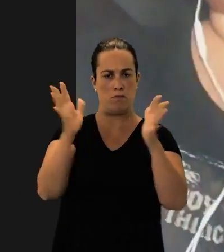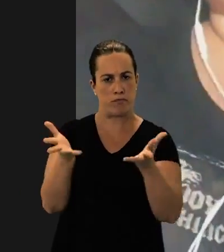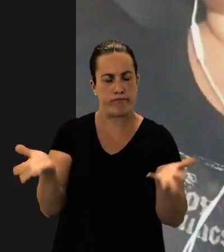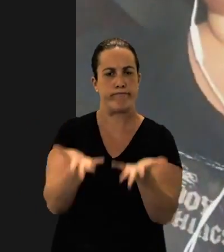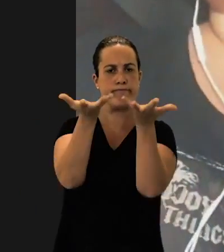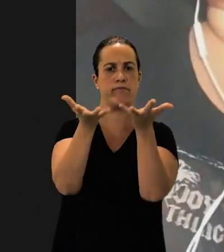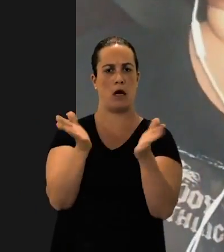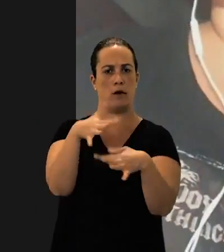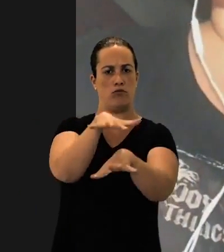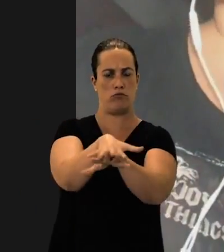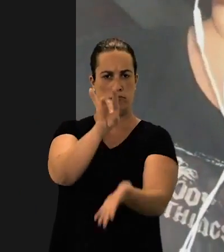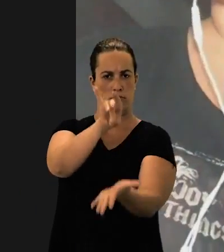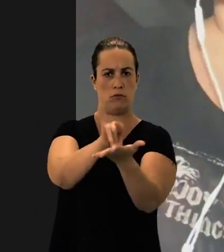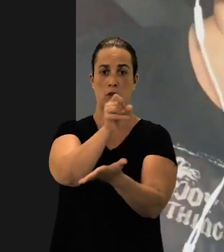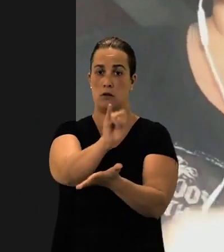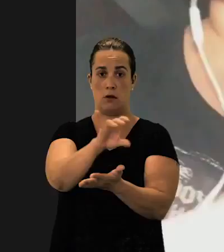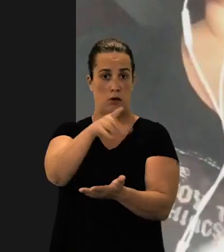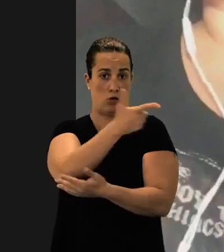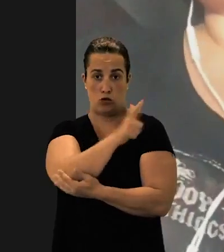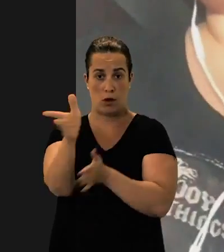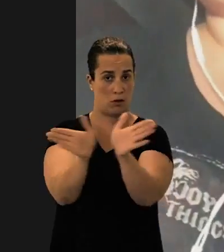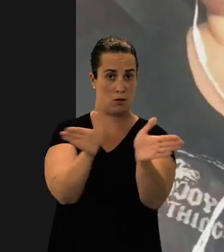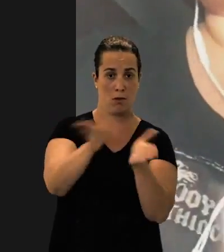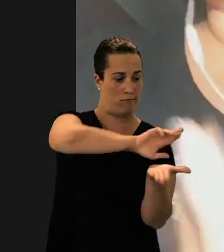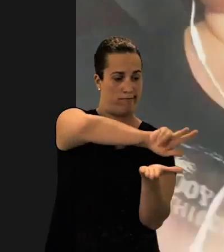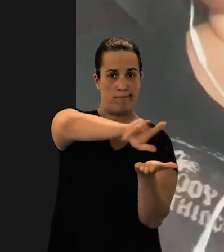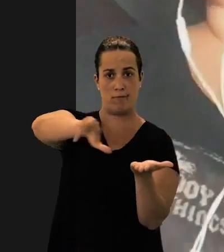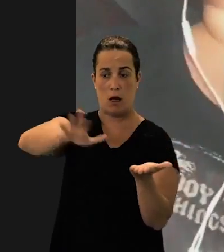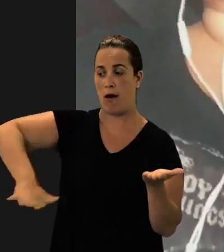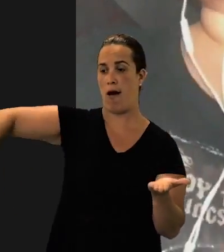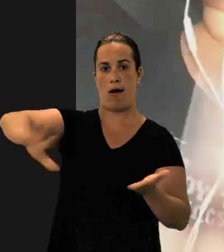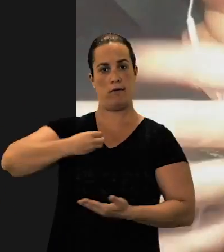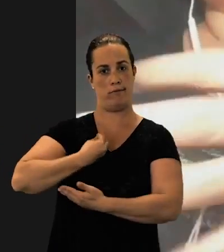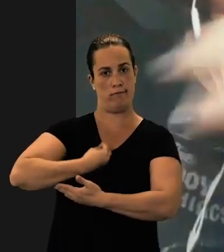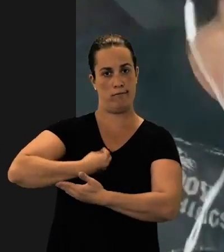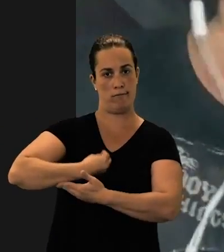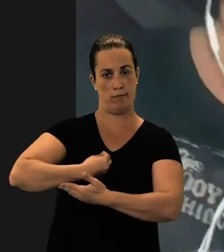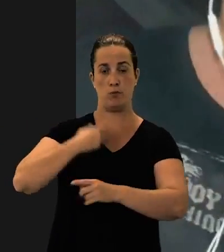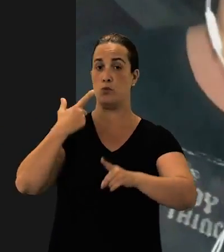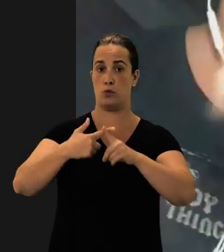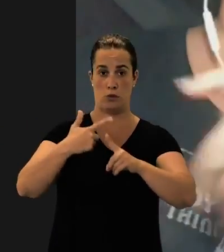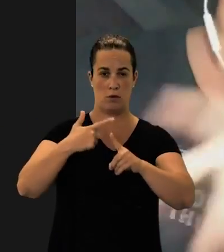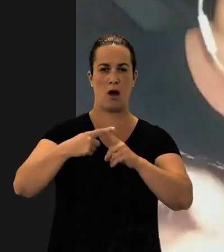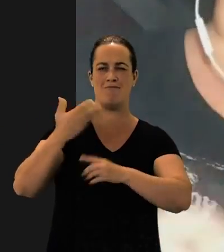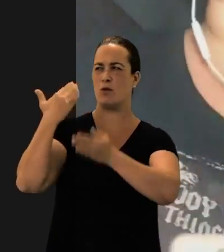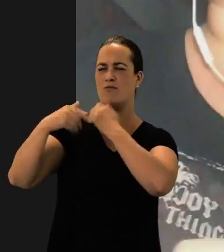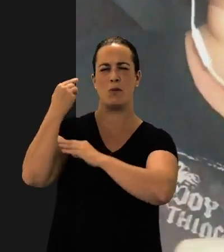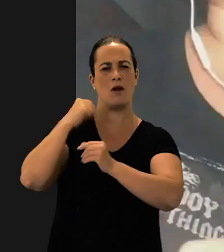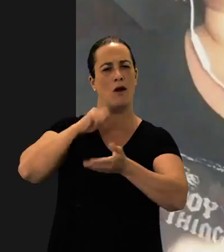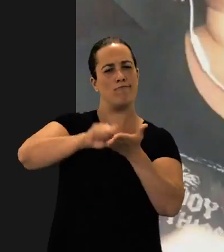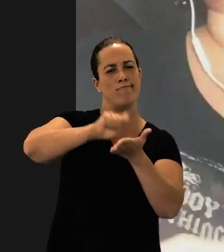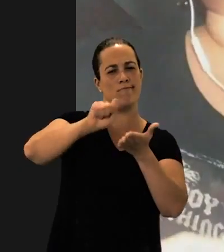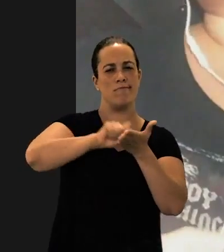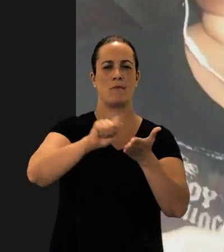promover a inclusão se a gente não tiver realmente acessibilidade em diversos campos da vida. porque há algum tempo atrás eu escrevi até um artigo que